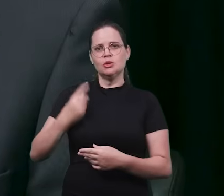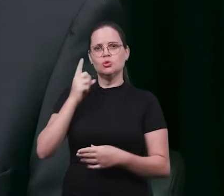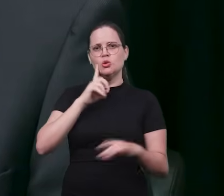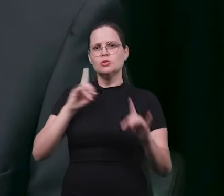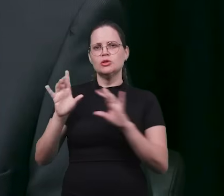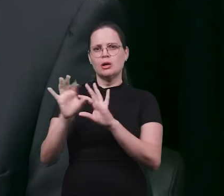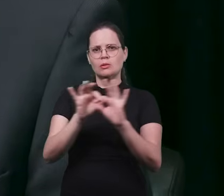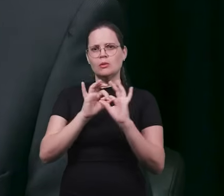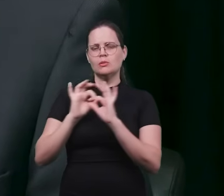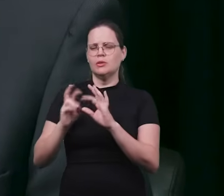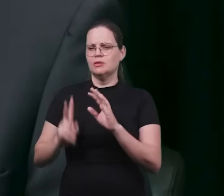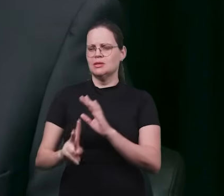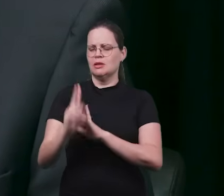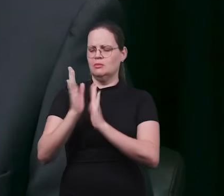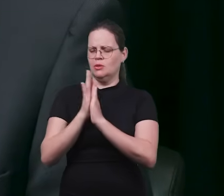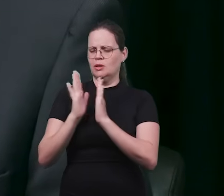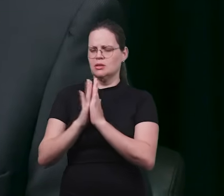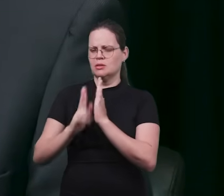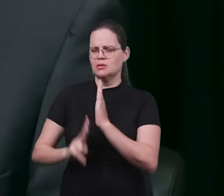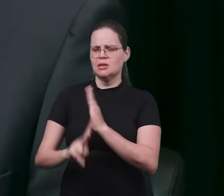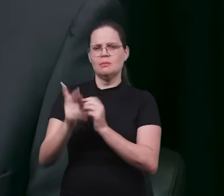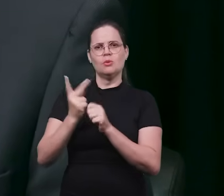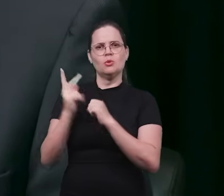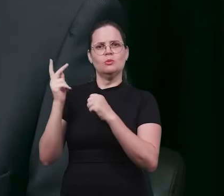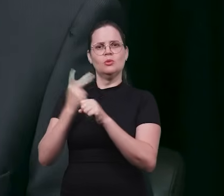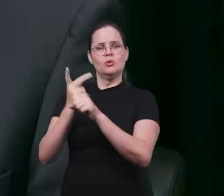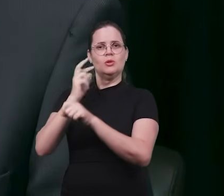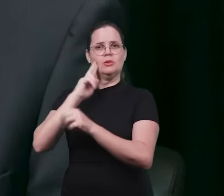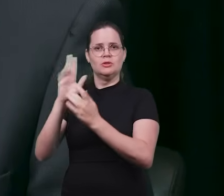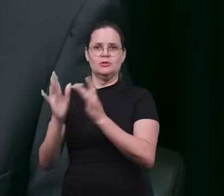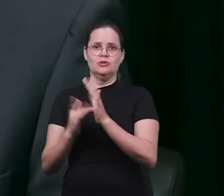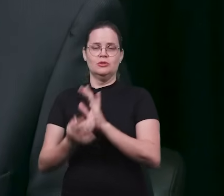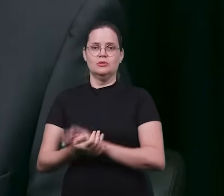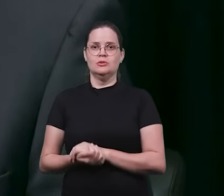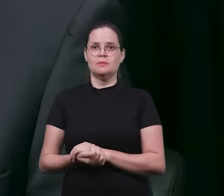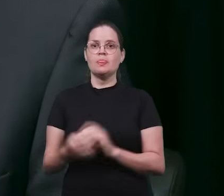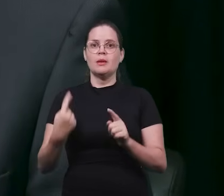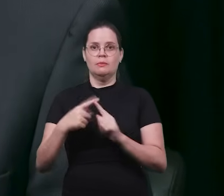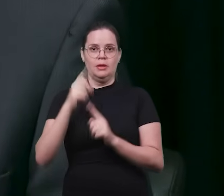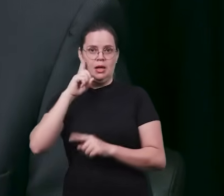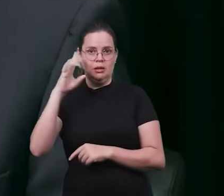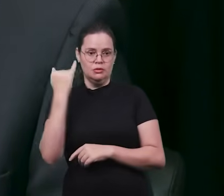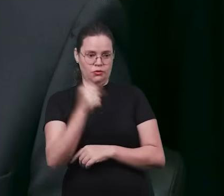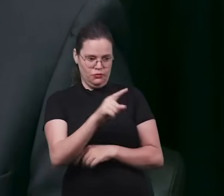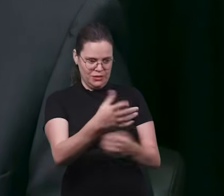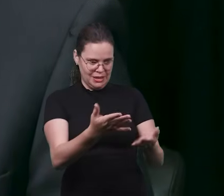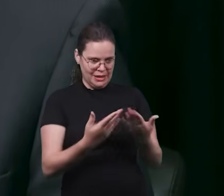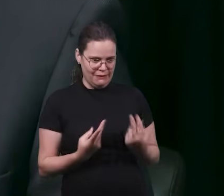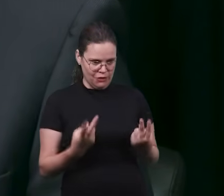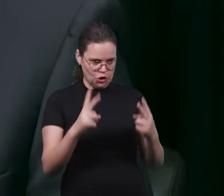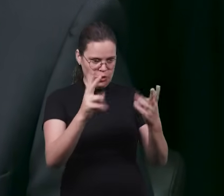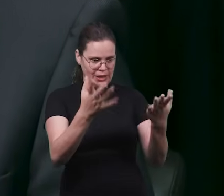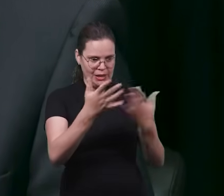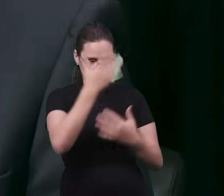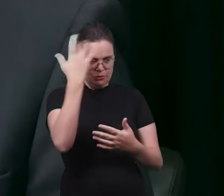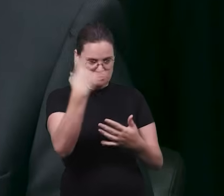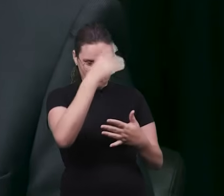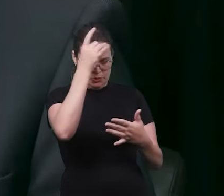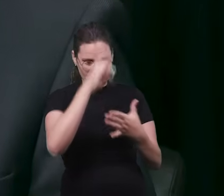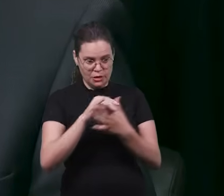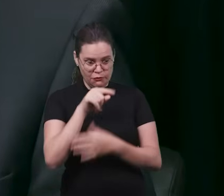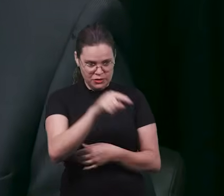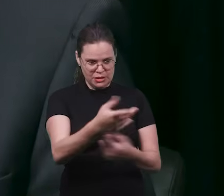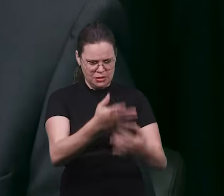e o sacrifício contínuo. Era o que o Senhor estava ensinando para eles. Vocês querem vitória? Querem ser dirigidos pelo Senhor? Querem uma